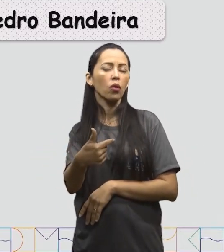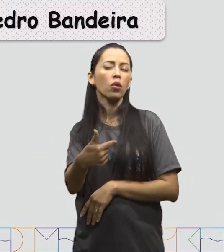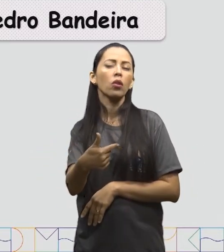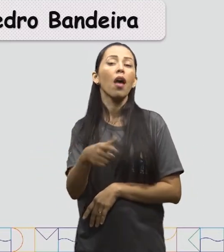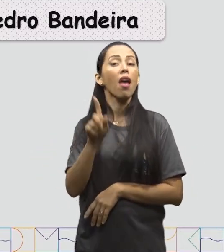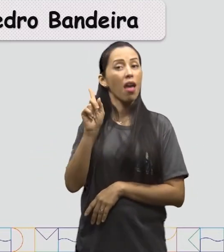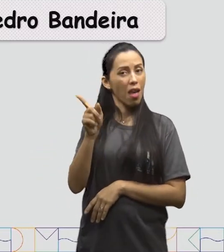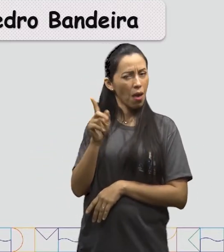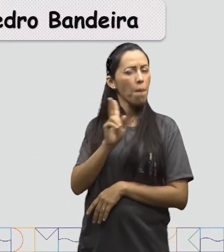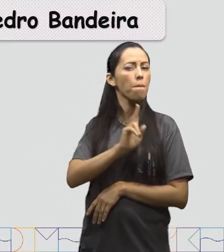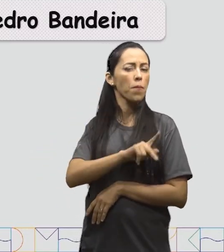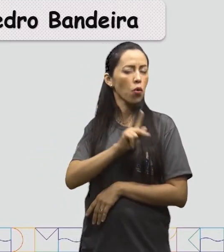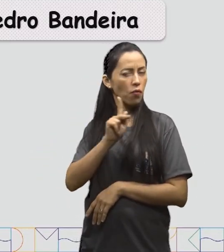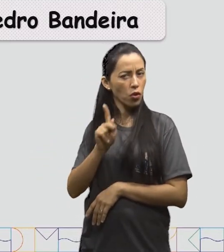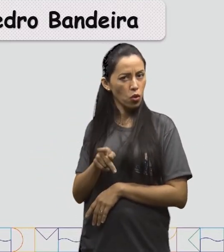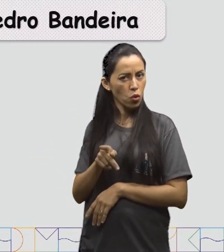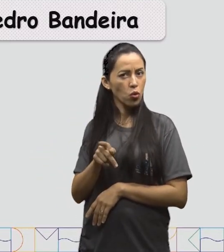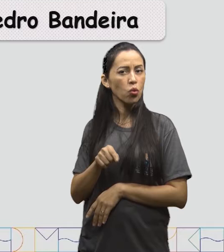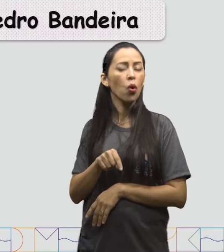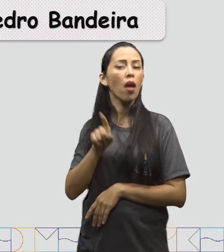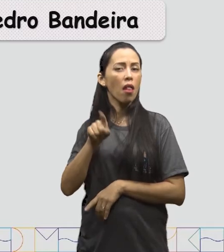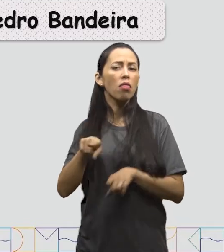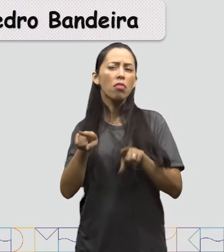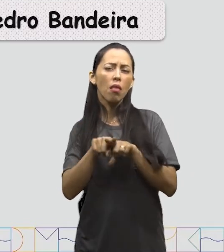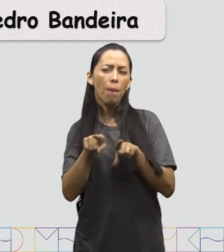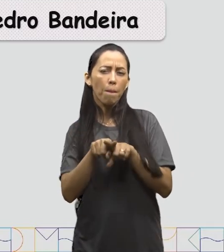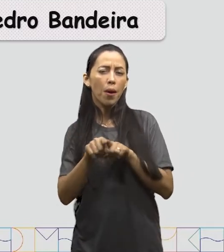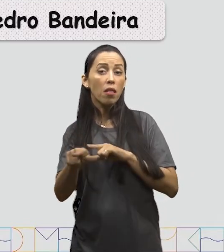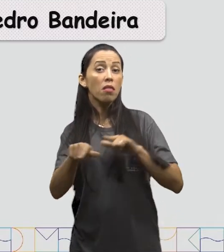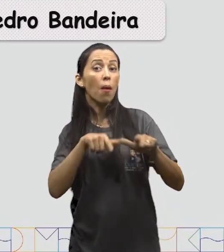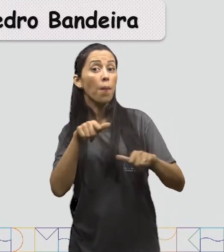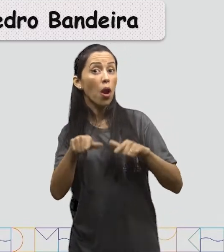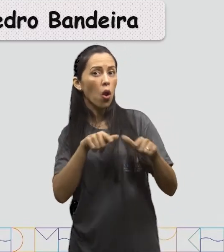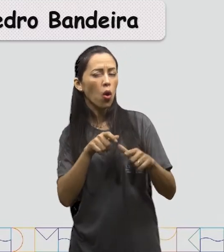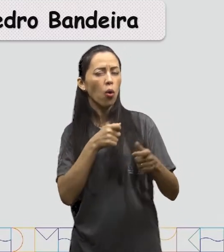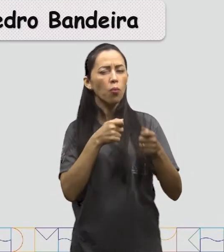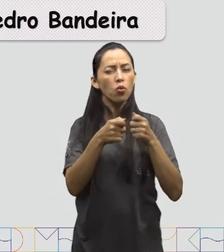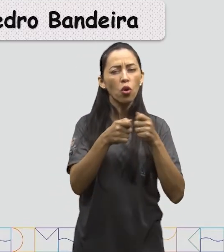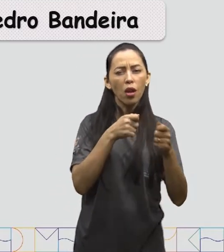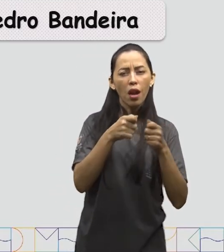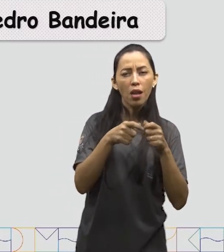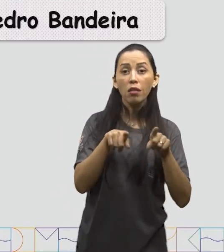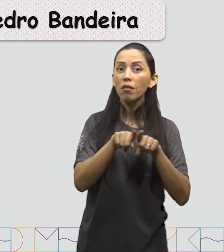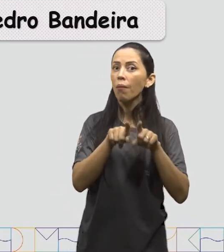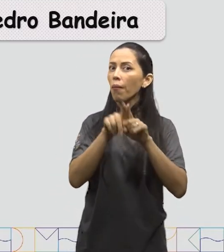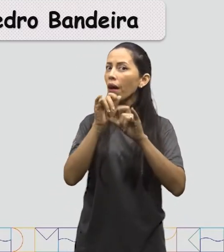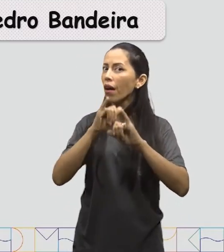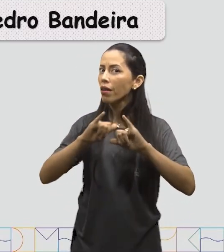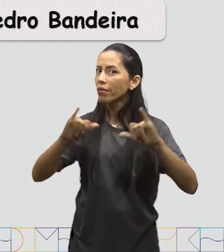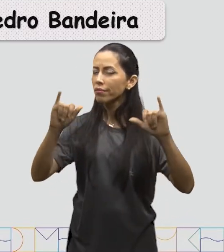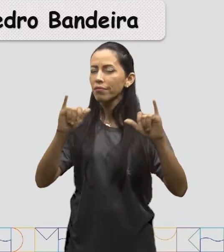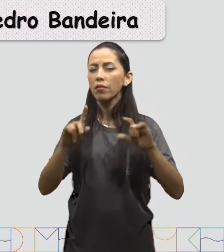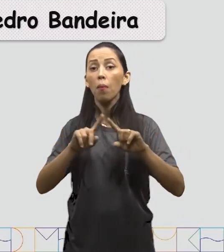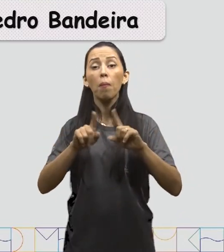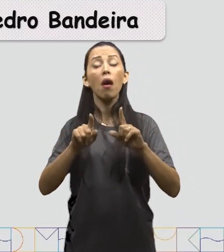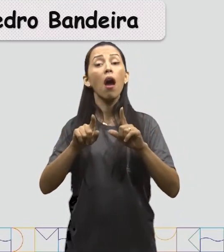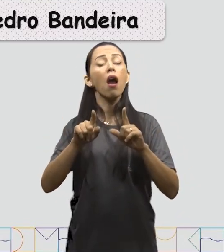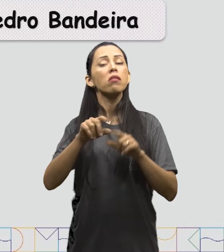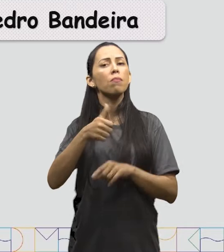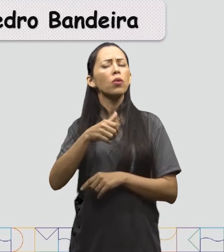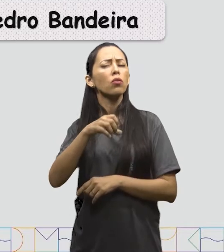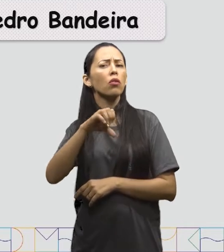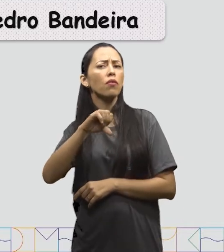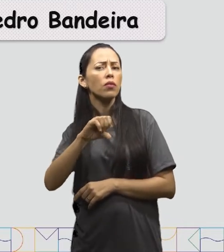1942. Além de professor, Pedro Bandeira trabalhou como jornalista e publicitário, mas a partir de